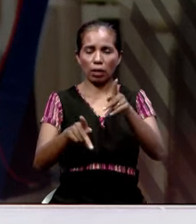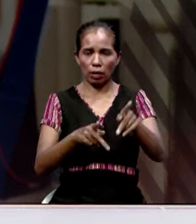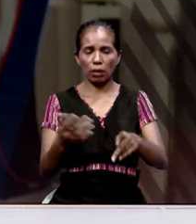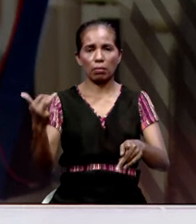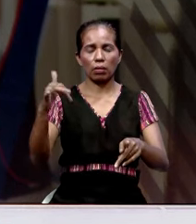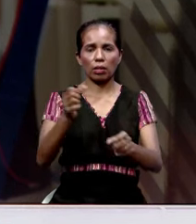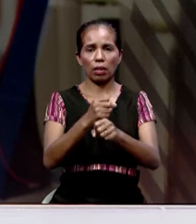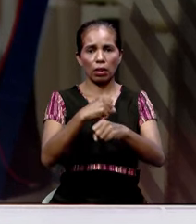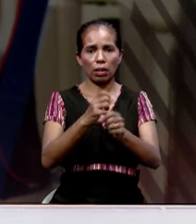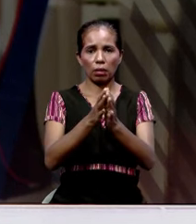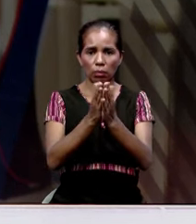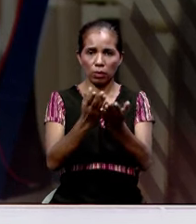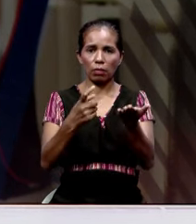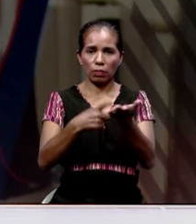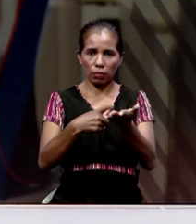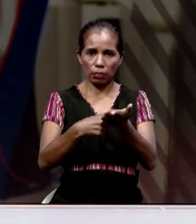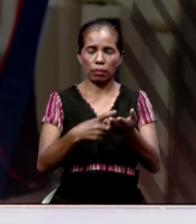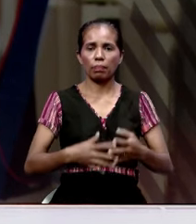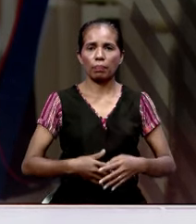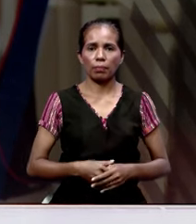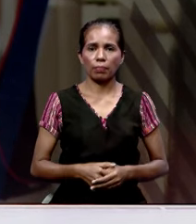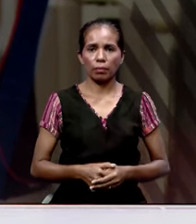trata passaporte.